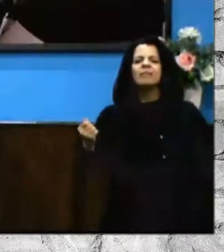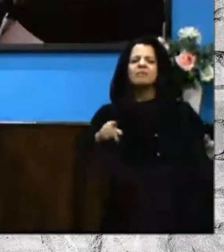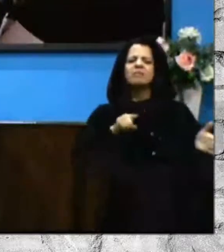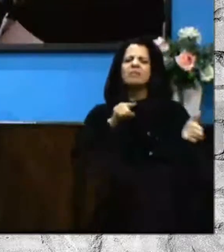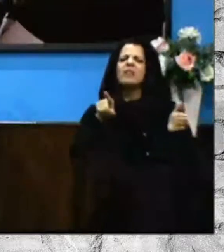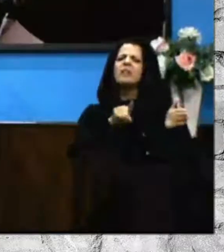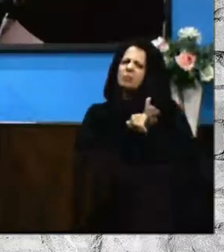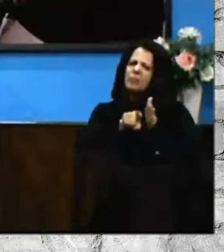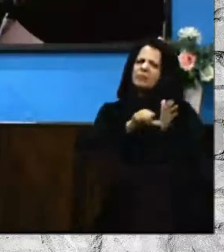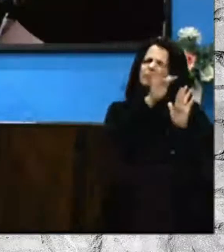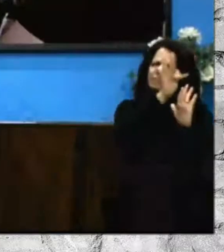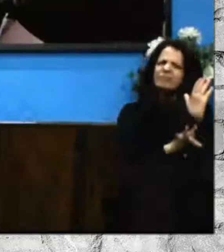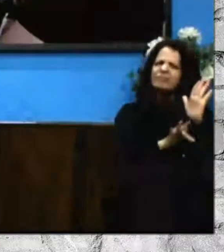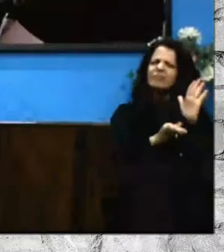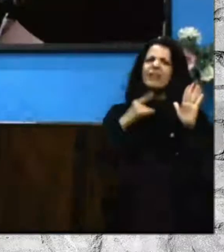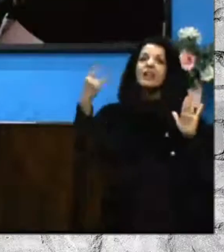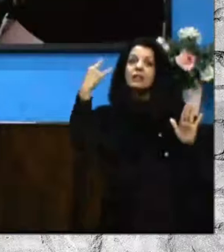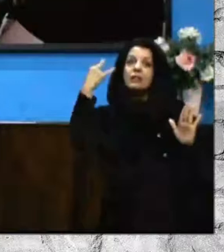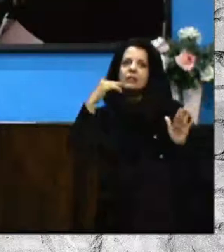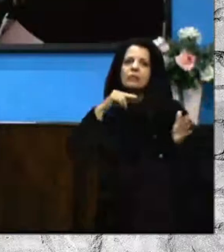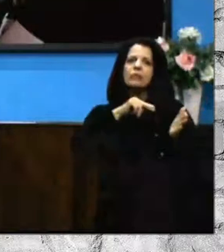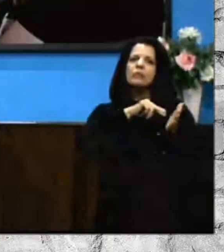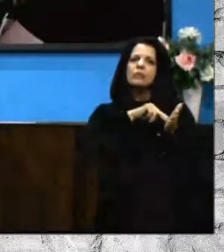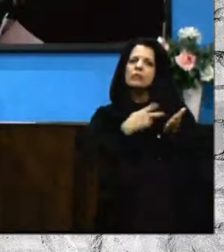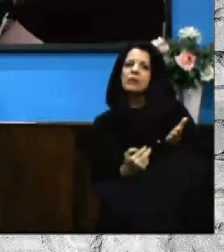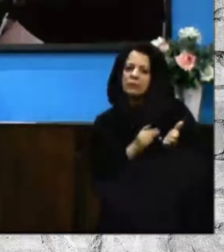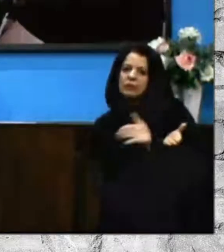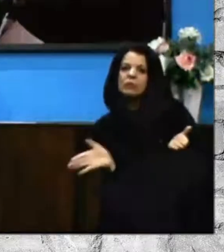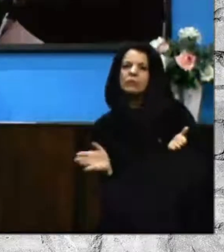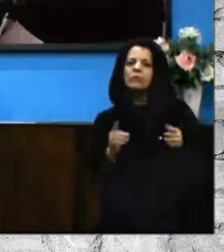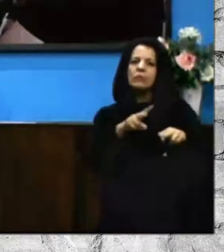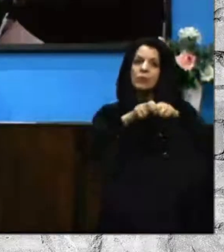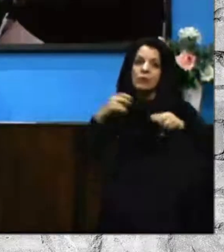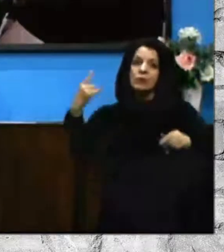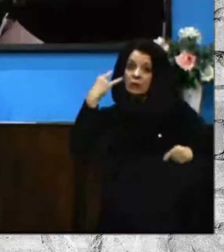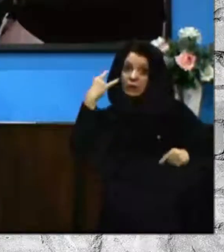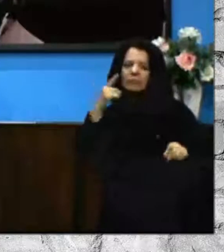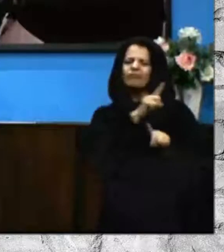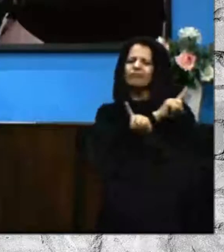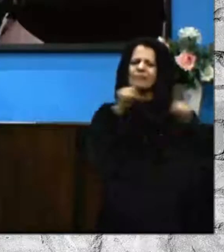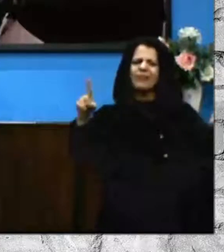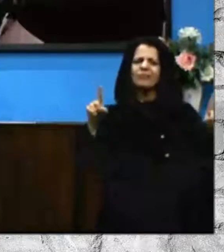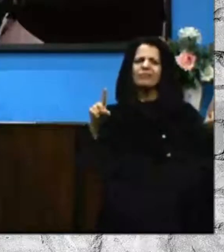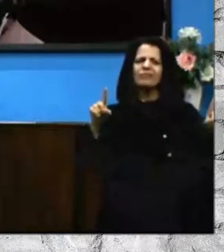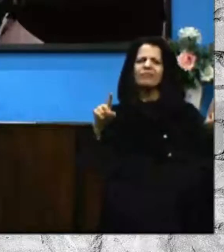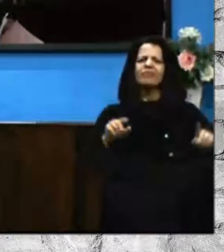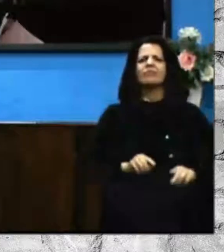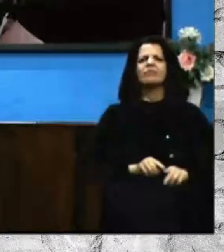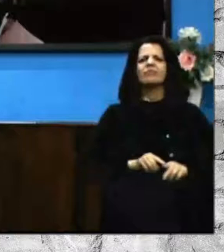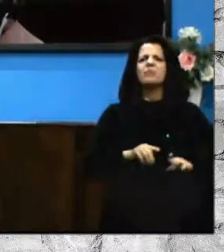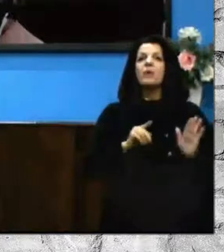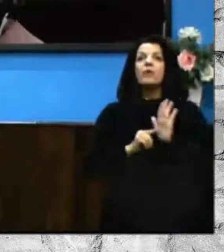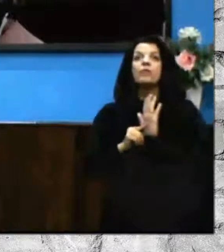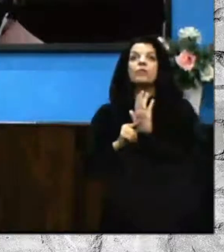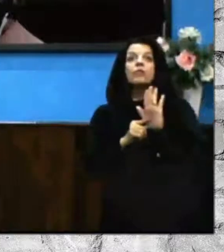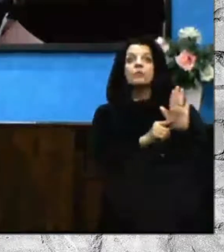esse texto: Jesus caiu em tentação? Não, pelo contrário. Foi revelado algo escuso de Jesus